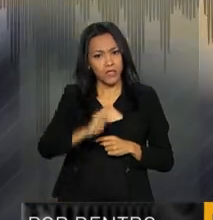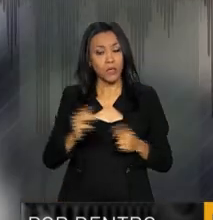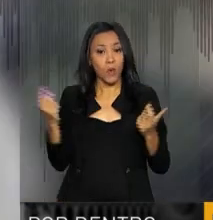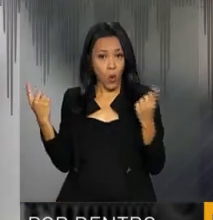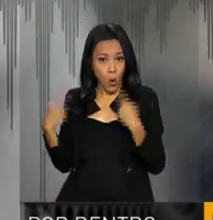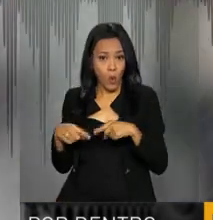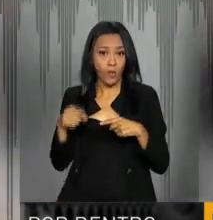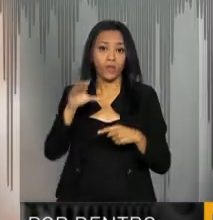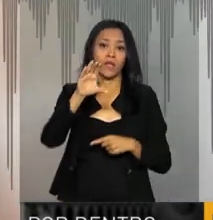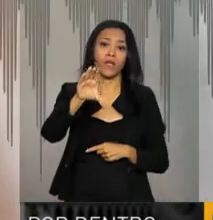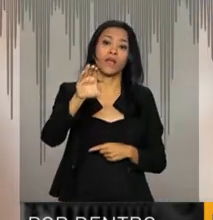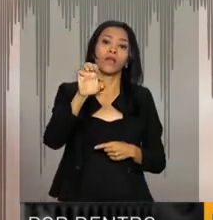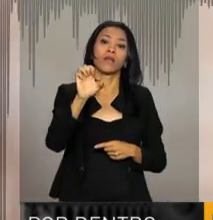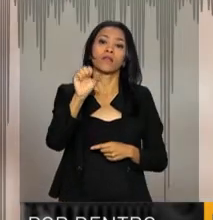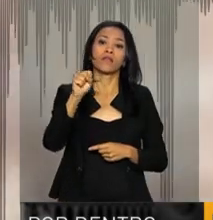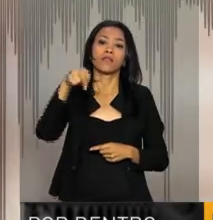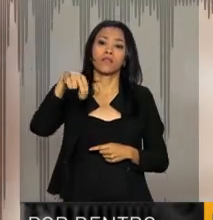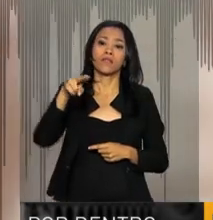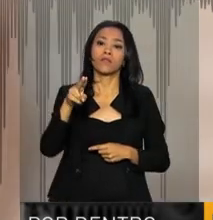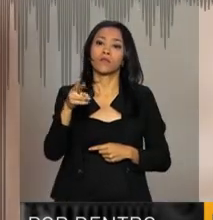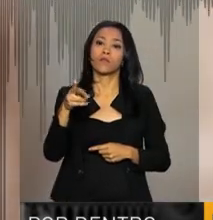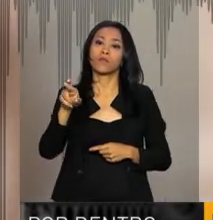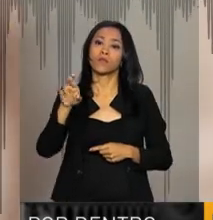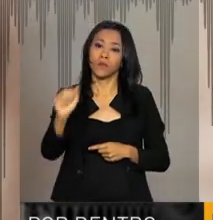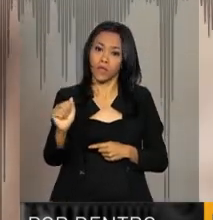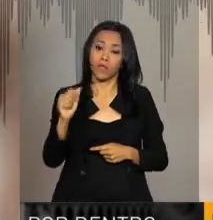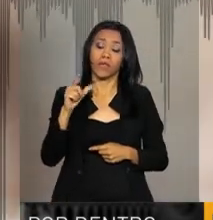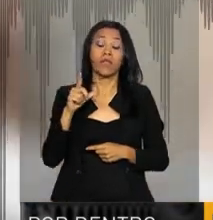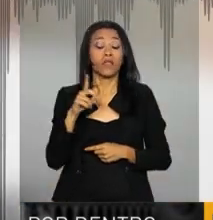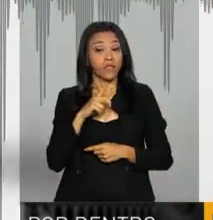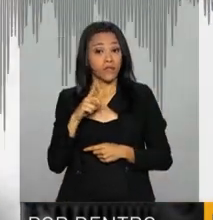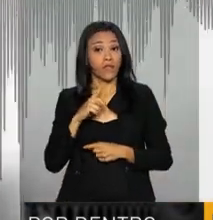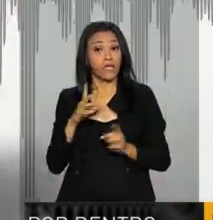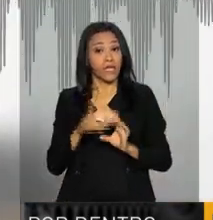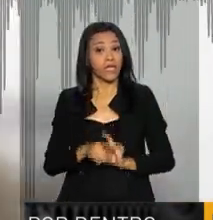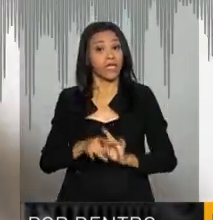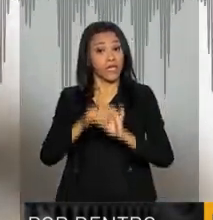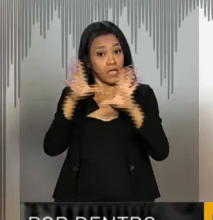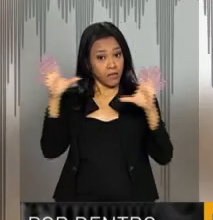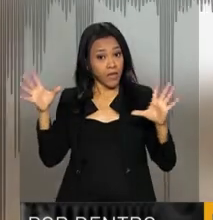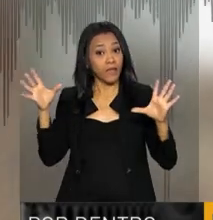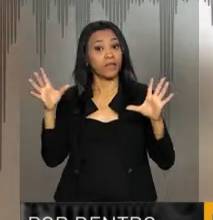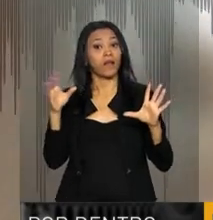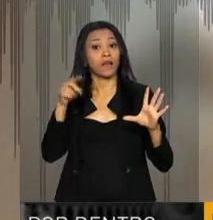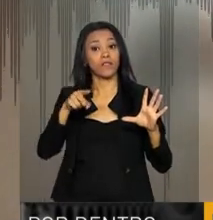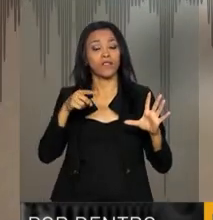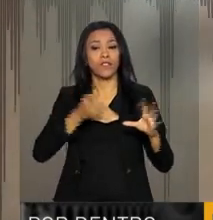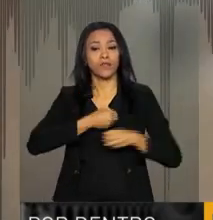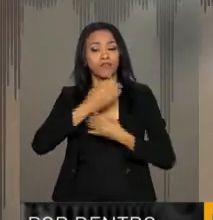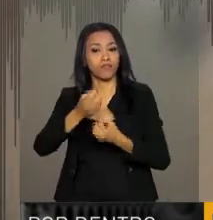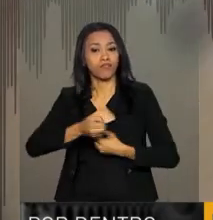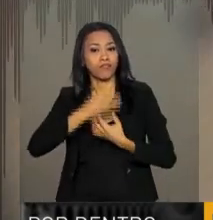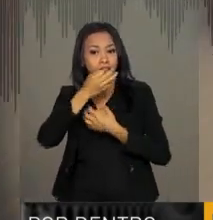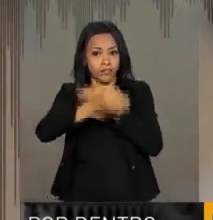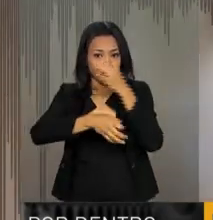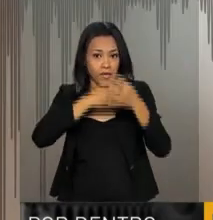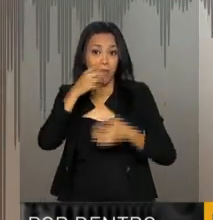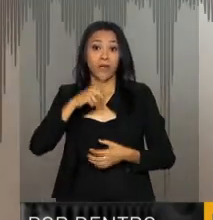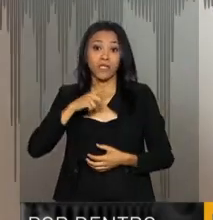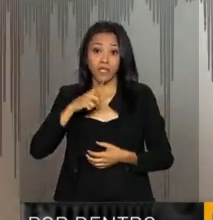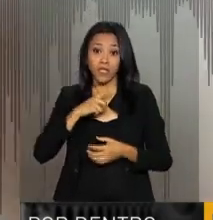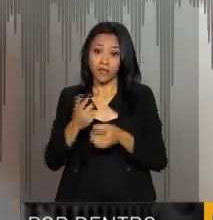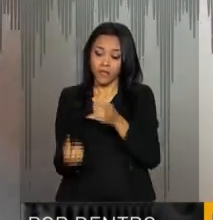senhor falou sobre a liberdade de expressão mas a gente teve inclusive uma cpi nos maus tratos que foi aberta para investigar